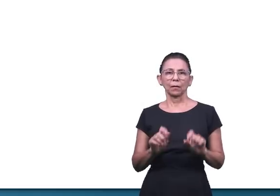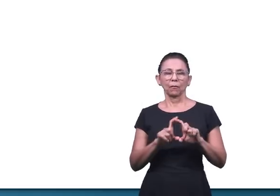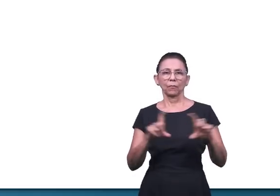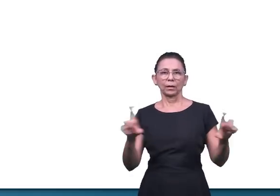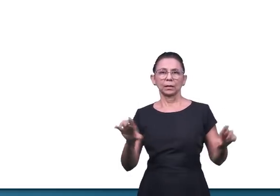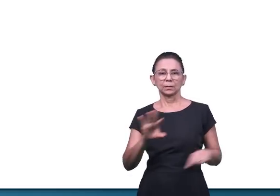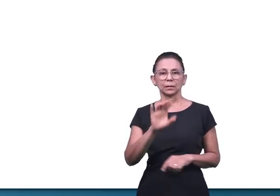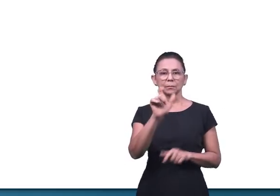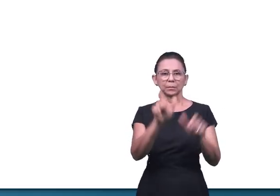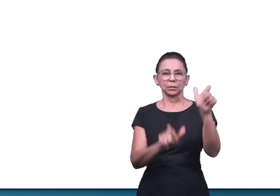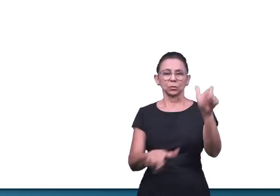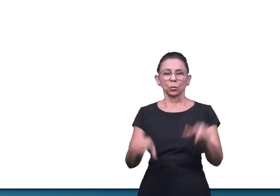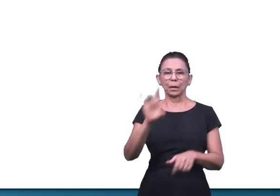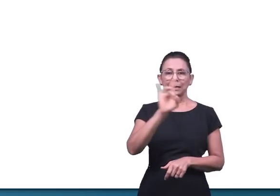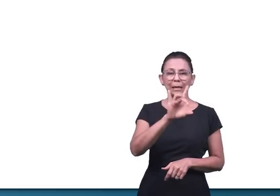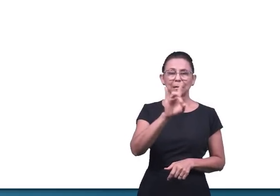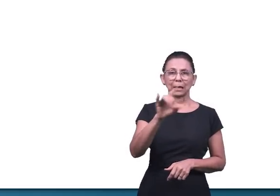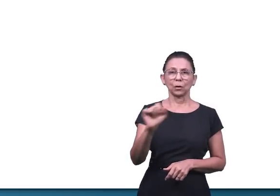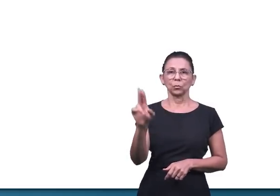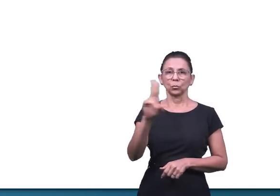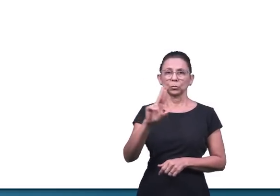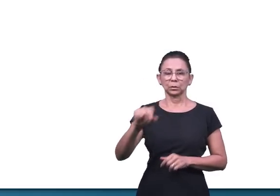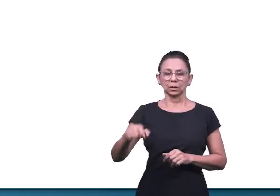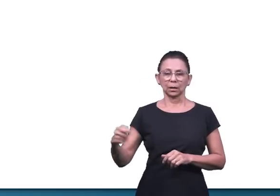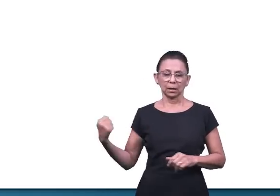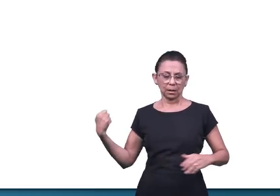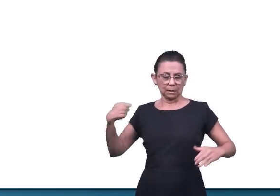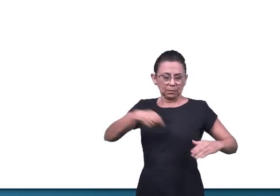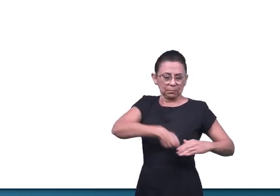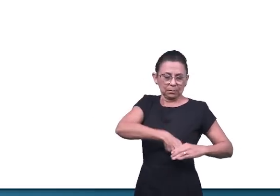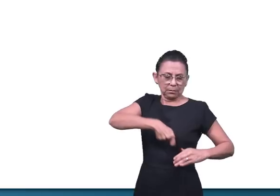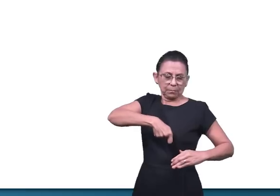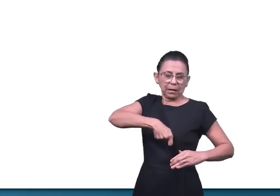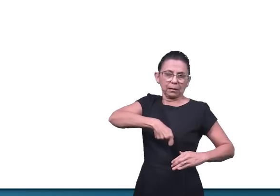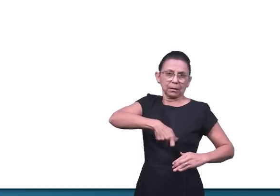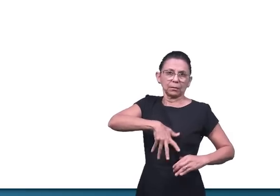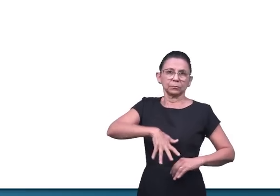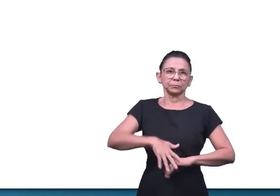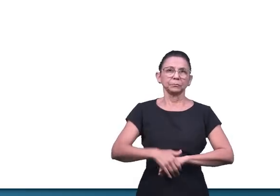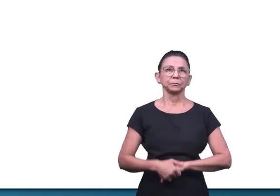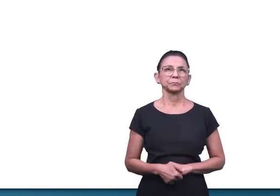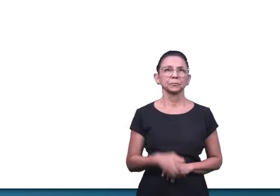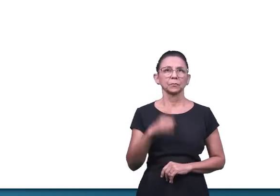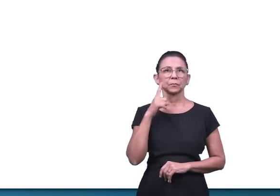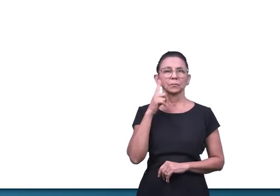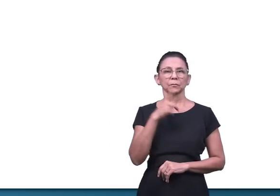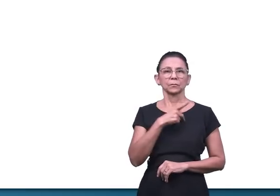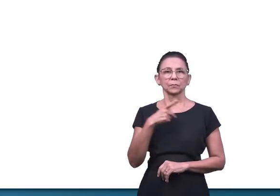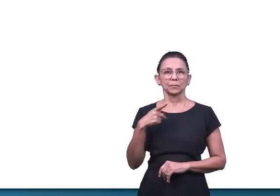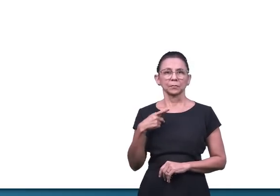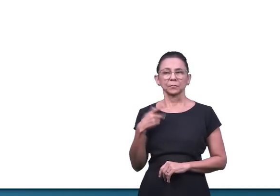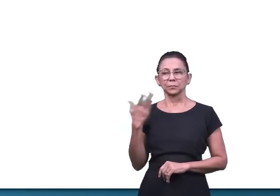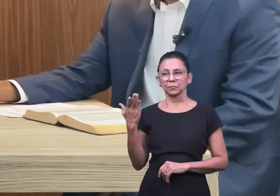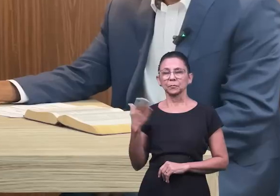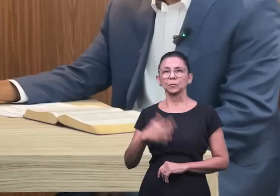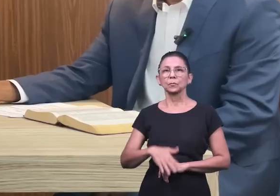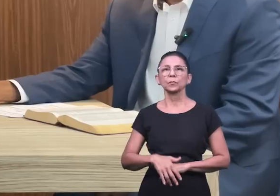3, verso 8, qual a aplicação profética da expressão cada um com a sua espada cingida, da